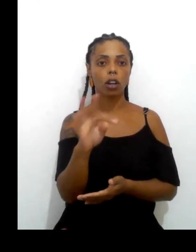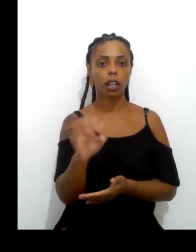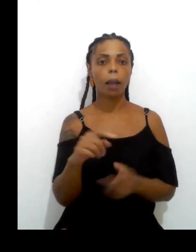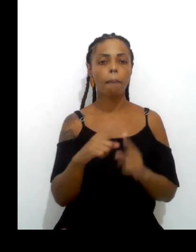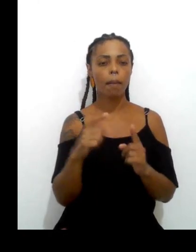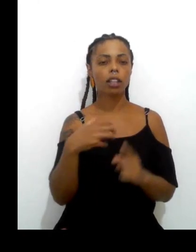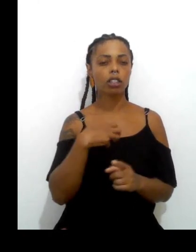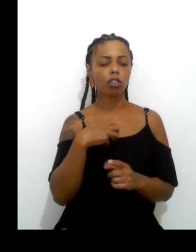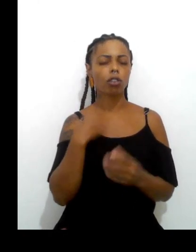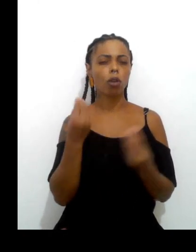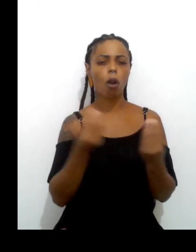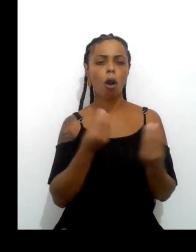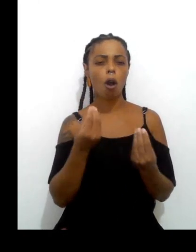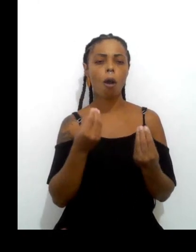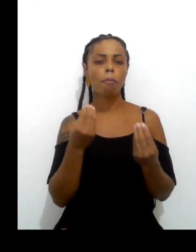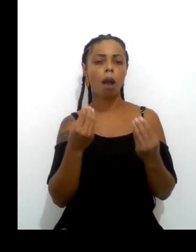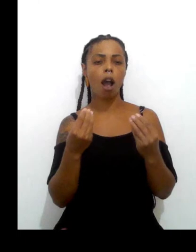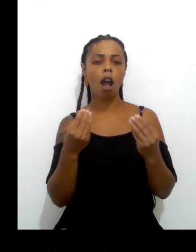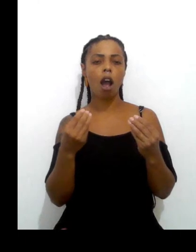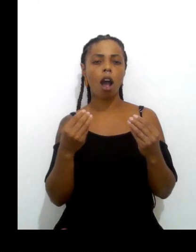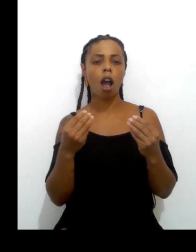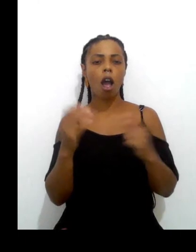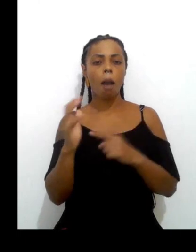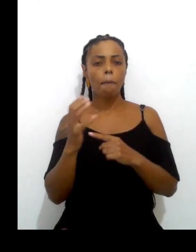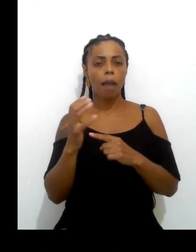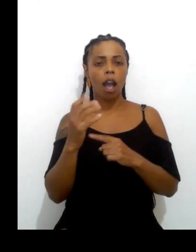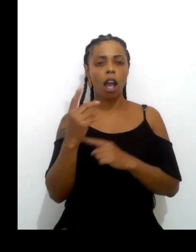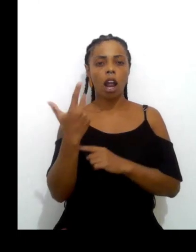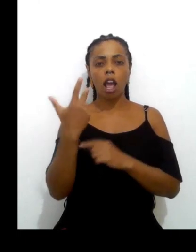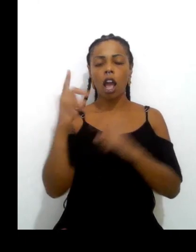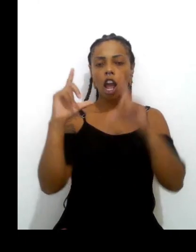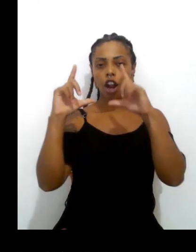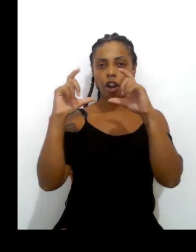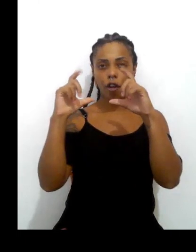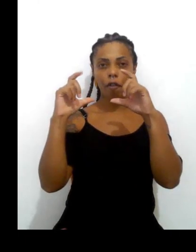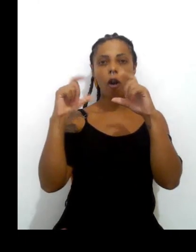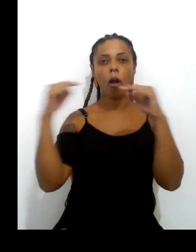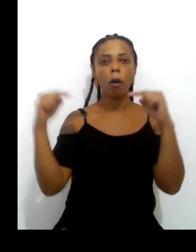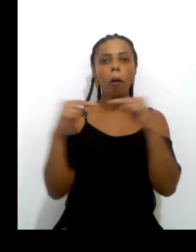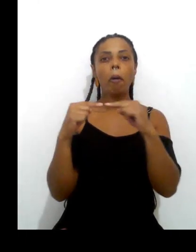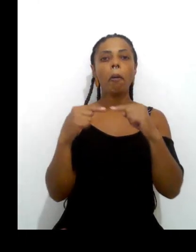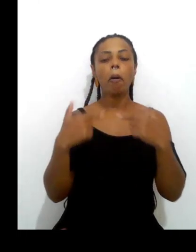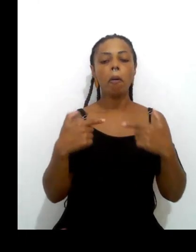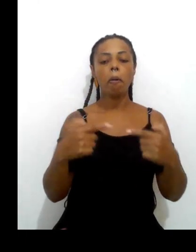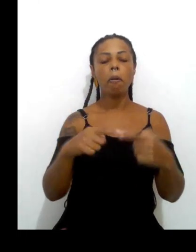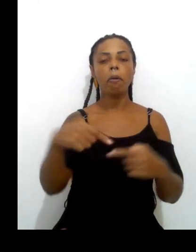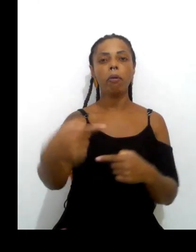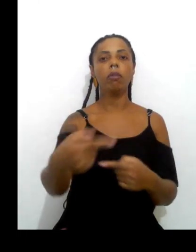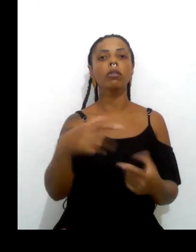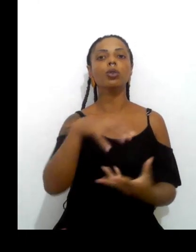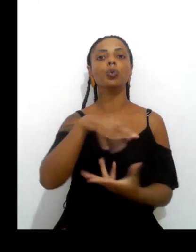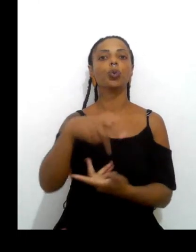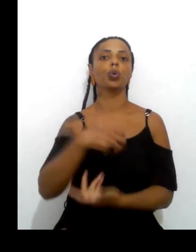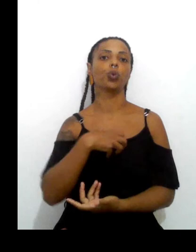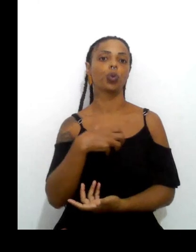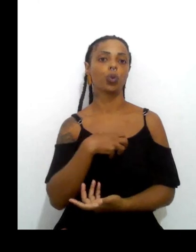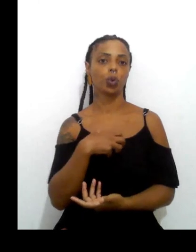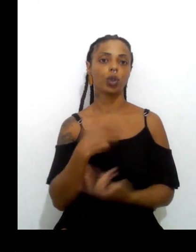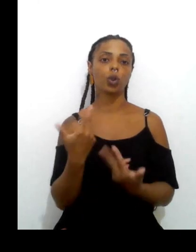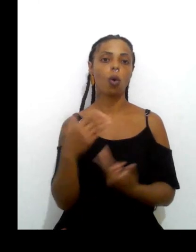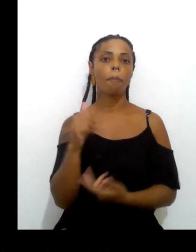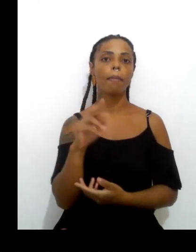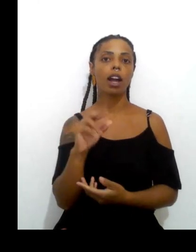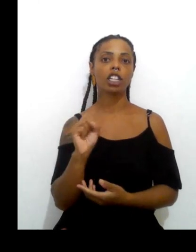automática tinha tudo a ver com aquele mundo pós-guerra como aprendemos com Marshall